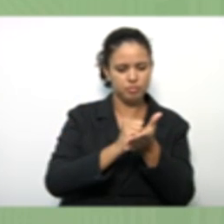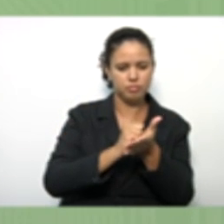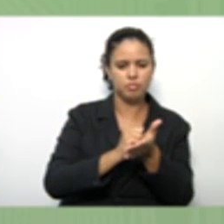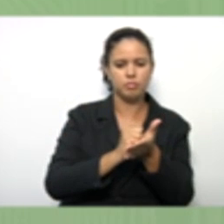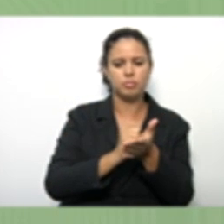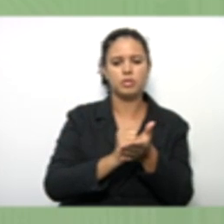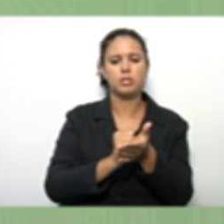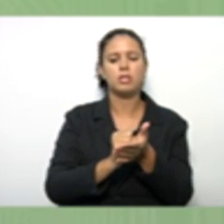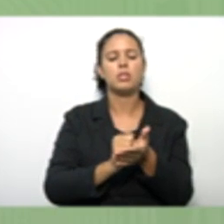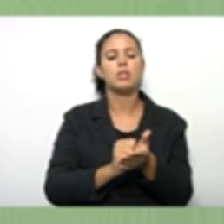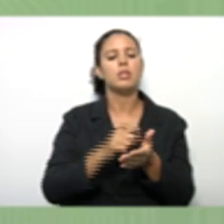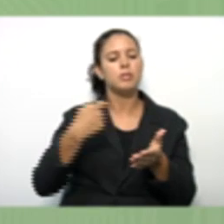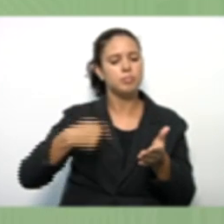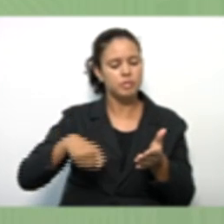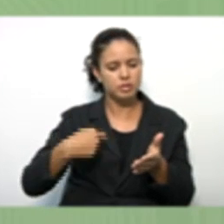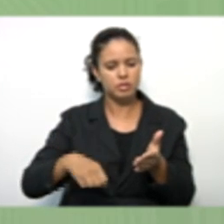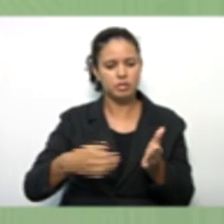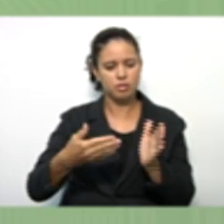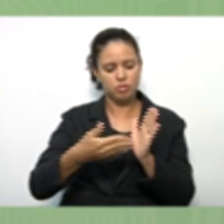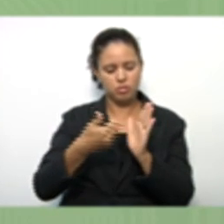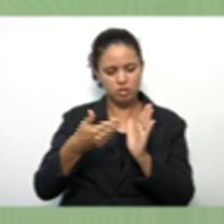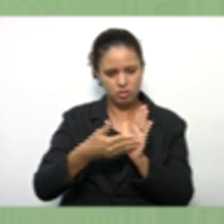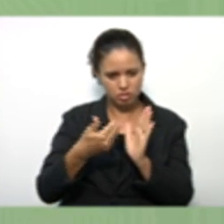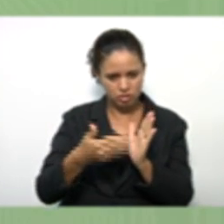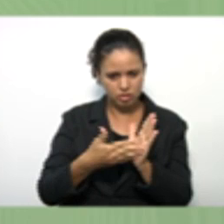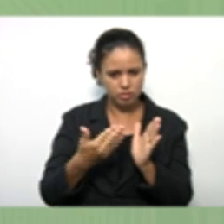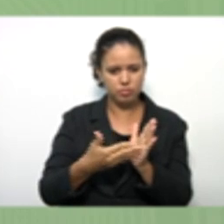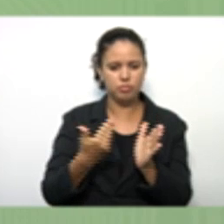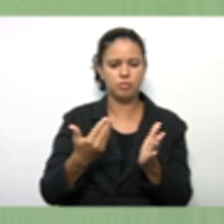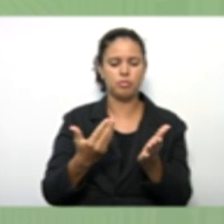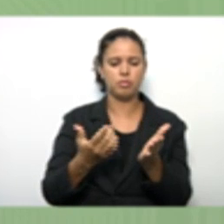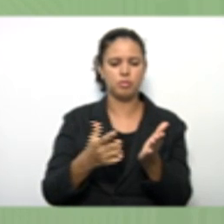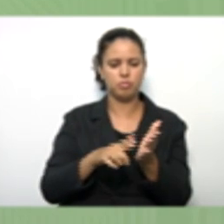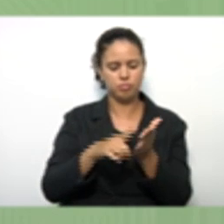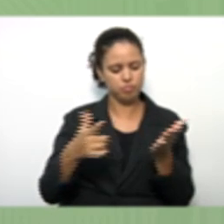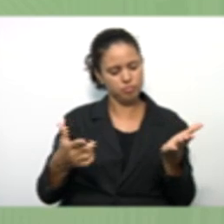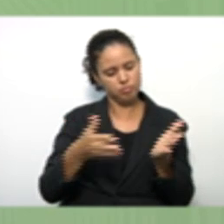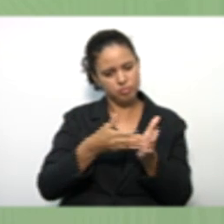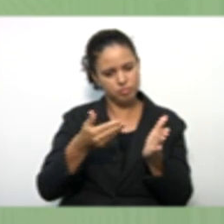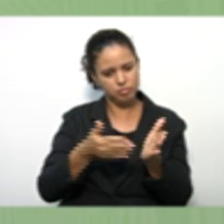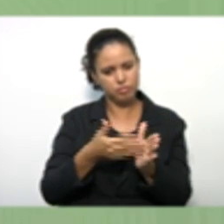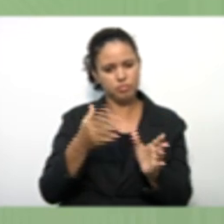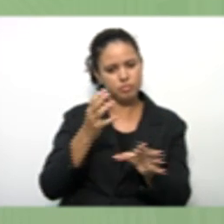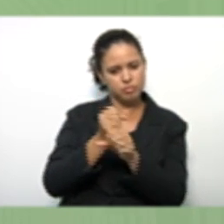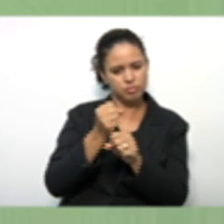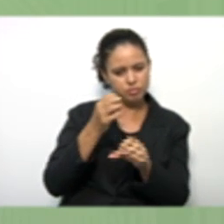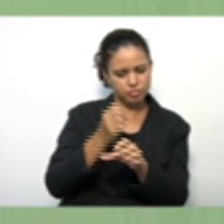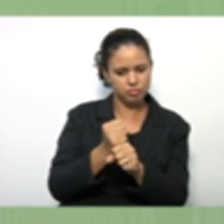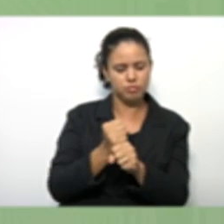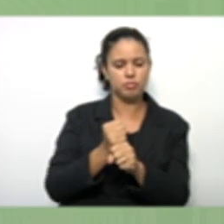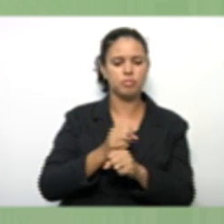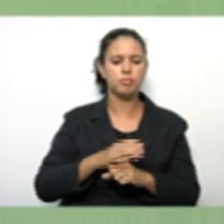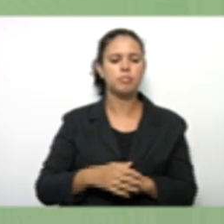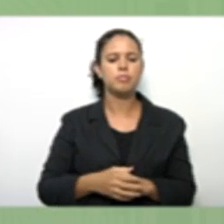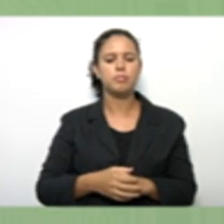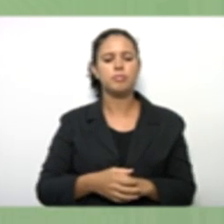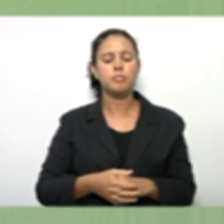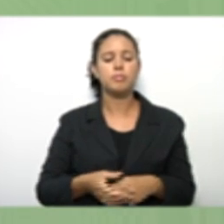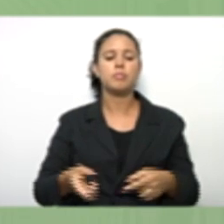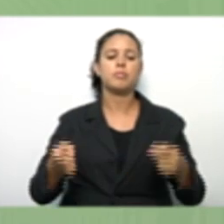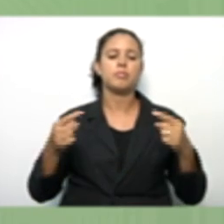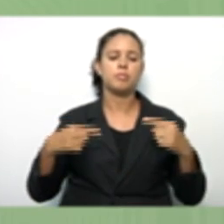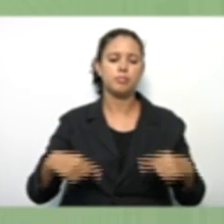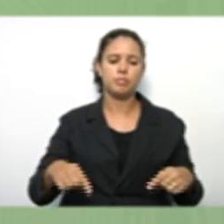ser utilizados livros contábeis, que é o livro diário e o livro razão. Aí nós temos o conceito